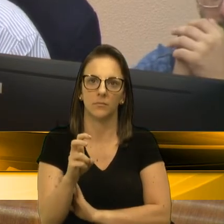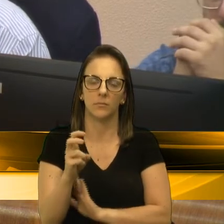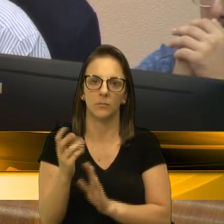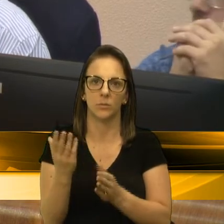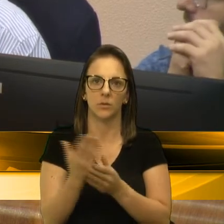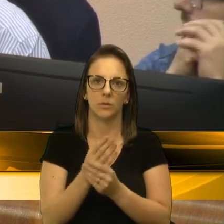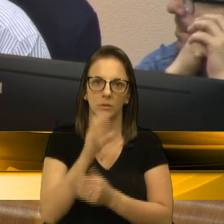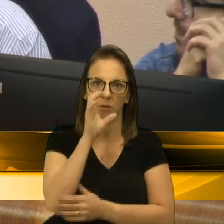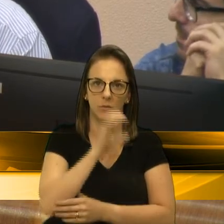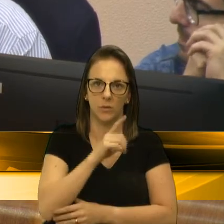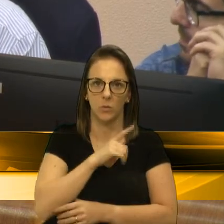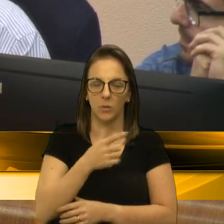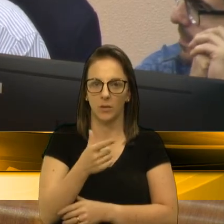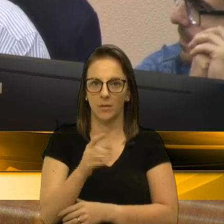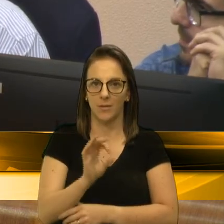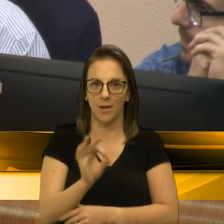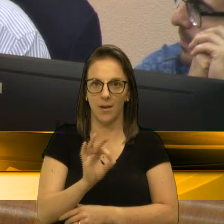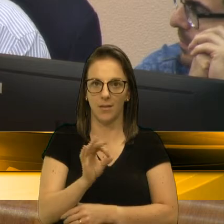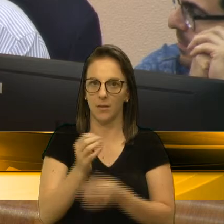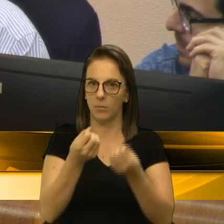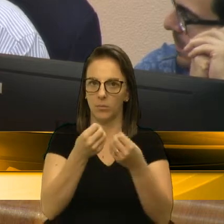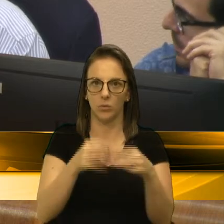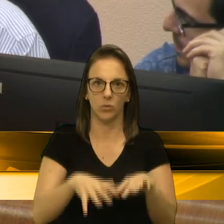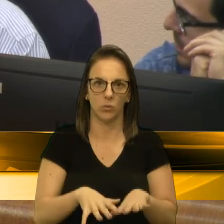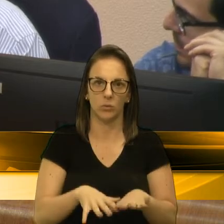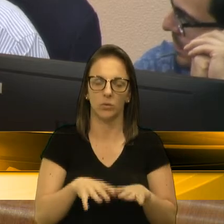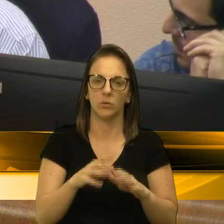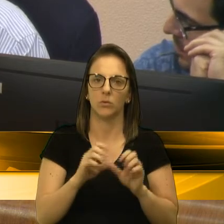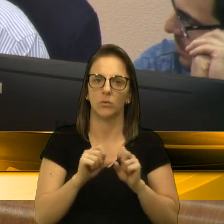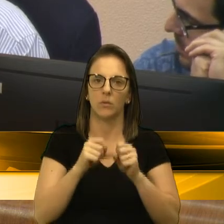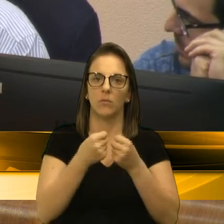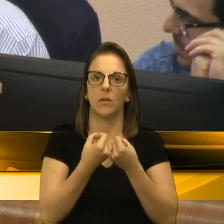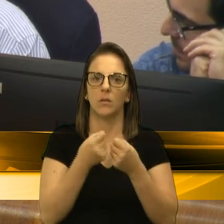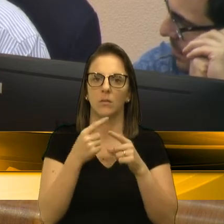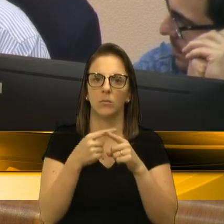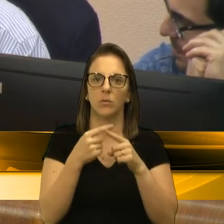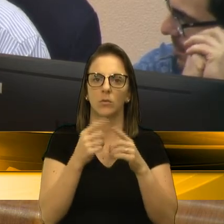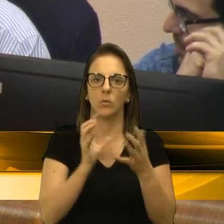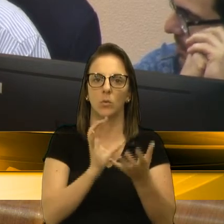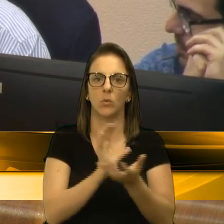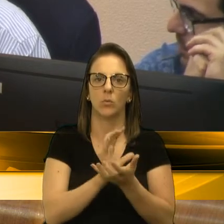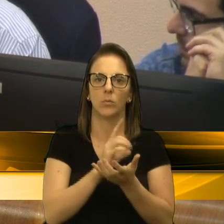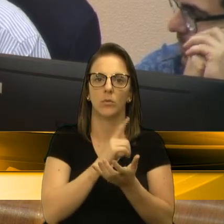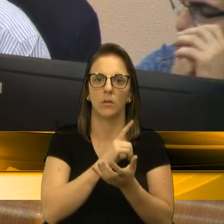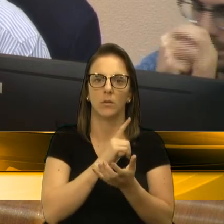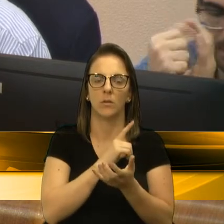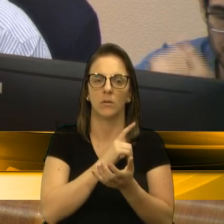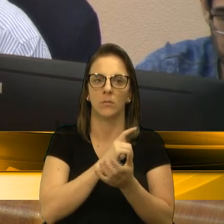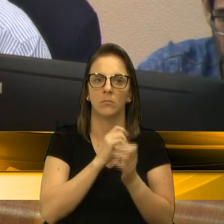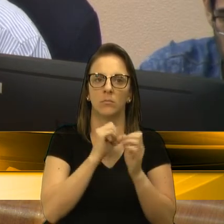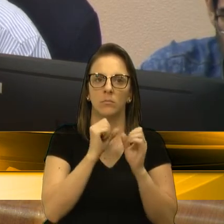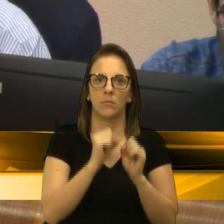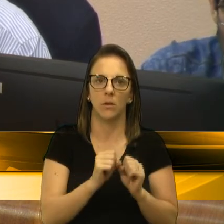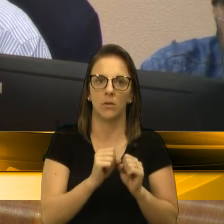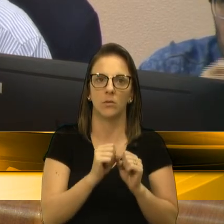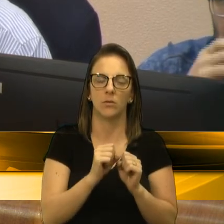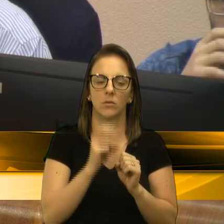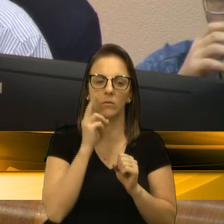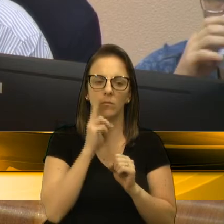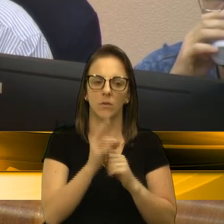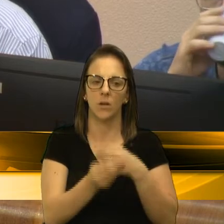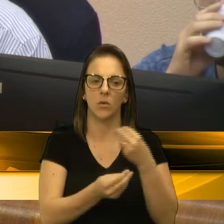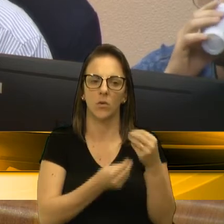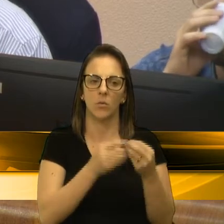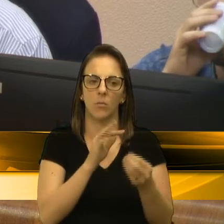nenhum prejuízo para a defesa. Destarte, nos termos do elenco das razões fáticas e da ordem legal postas no exame e abordagem individualizadas nos fatos de